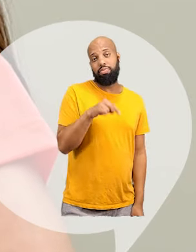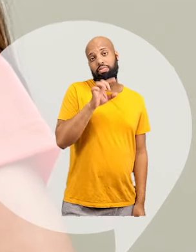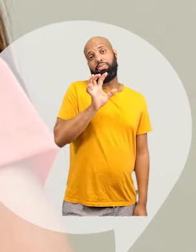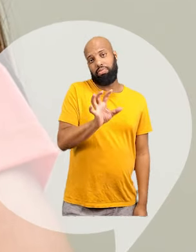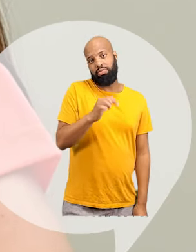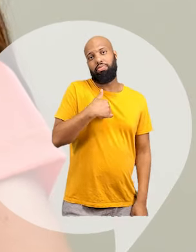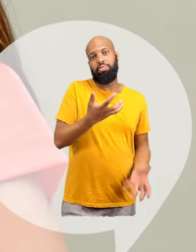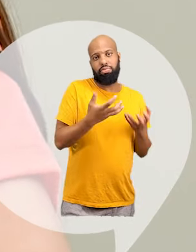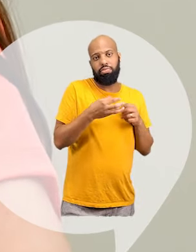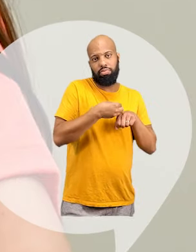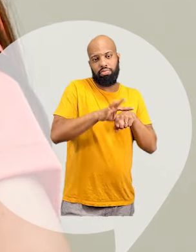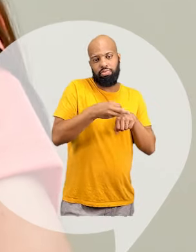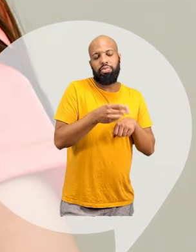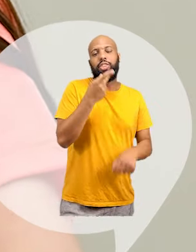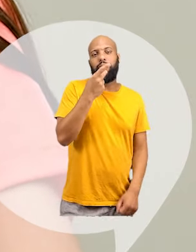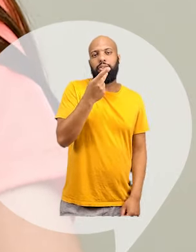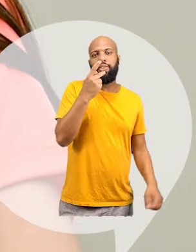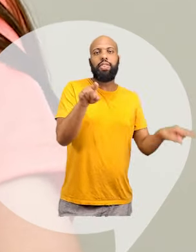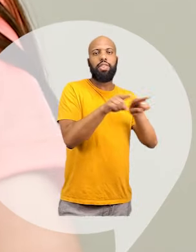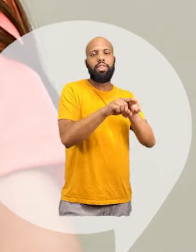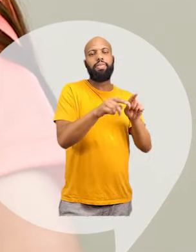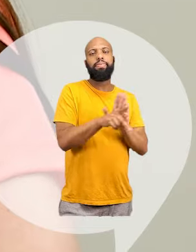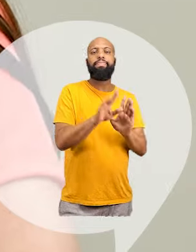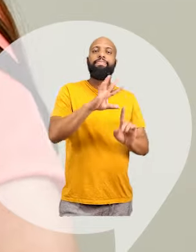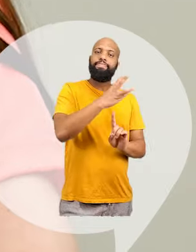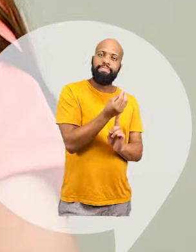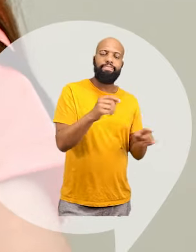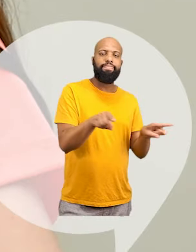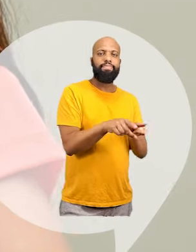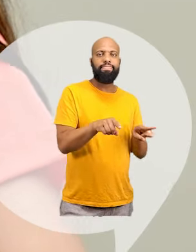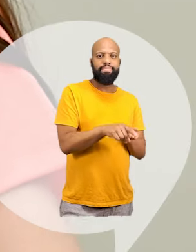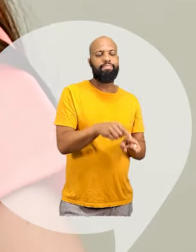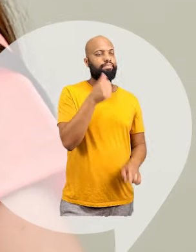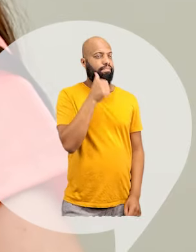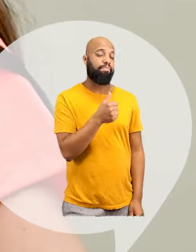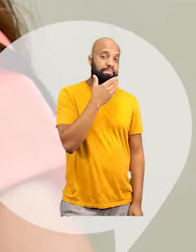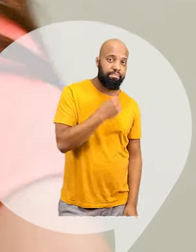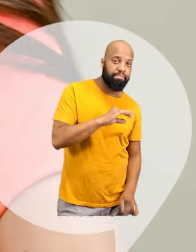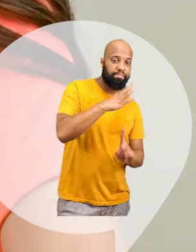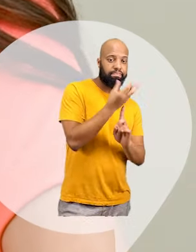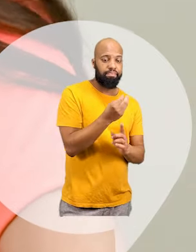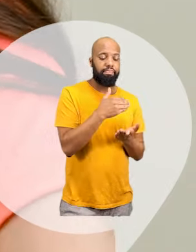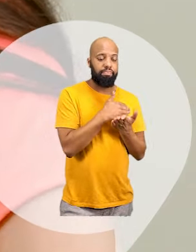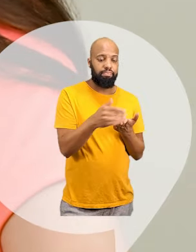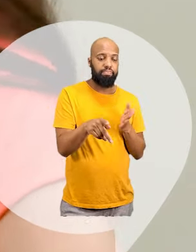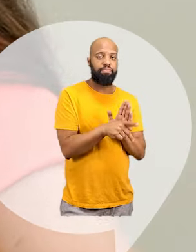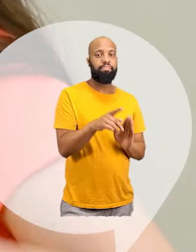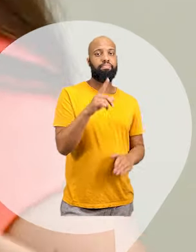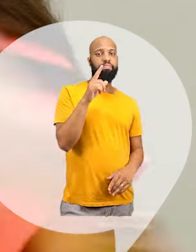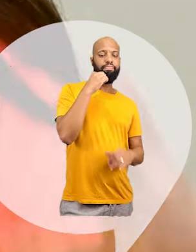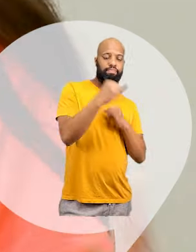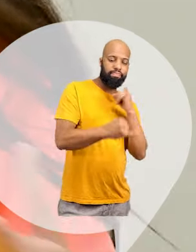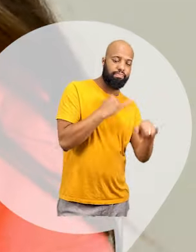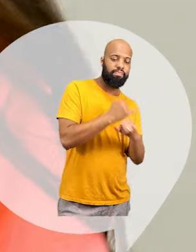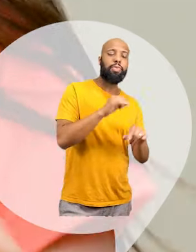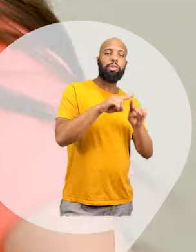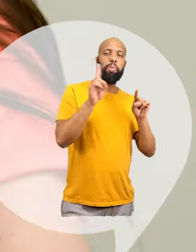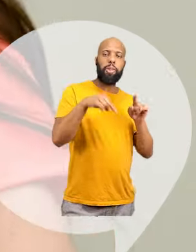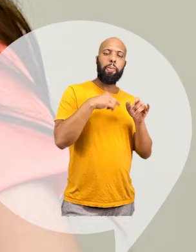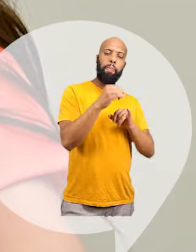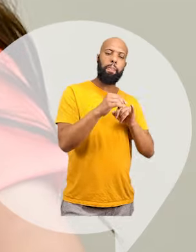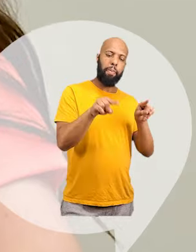é falar desses artistas e dessas artistas assim que às vezes começam na internet mas quer se são